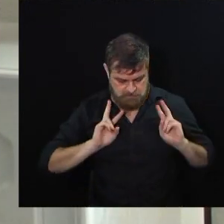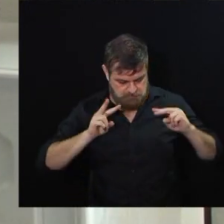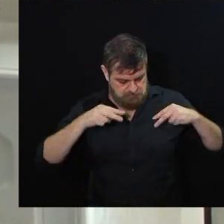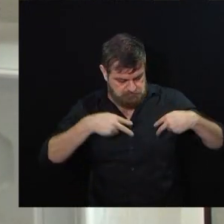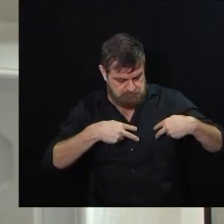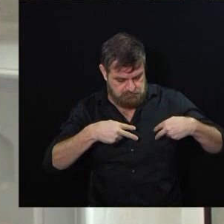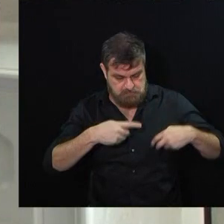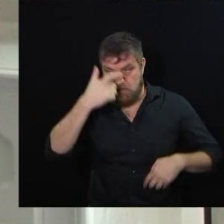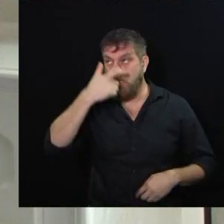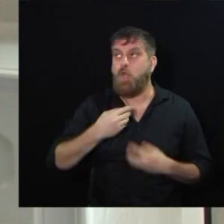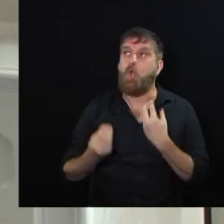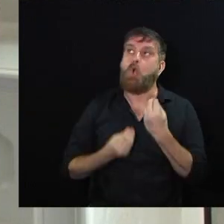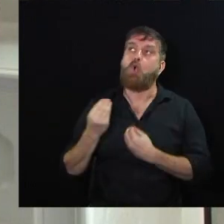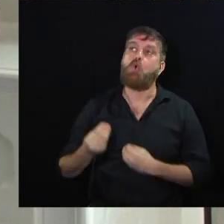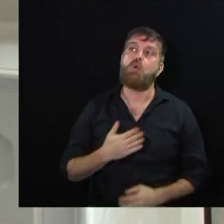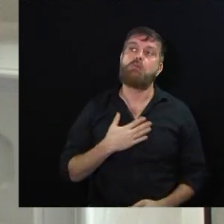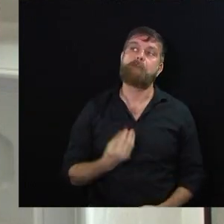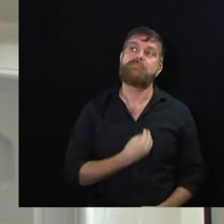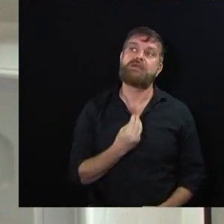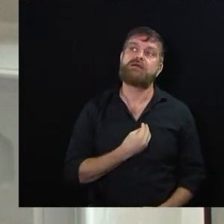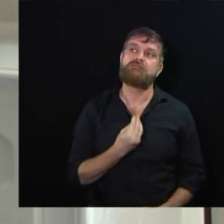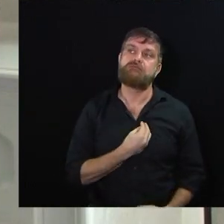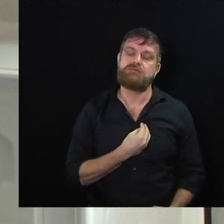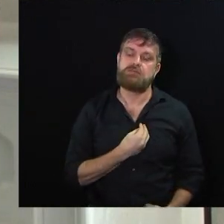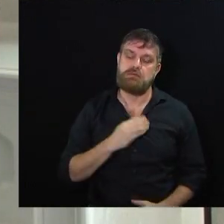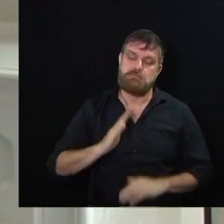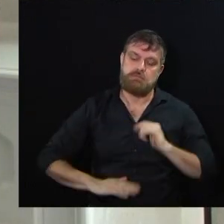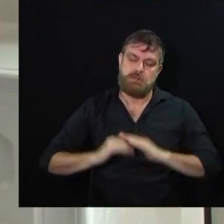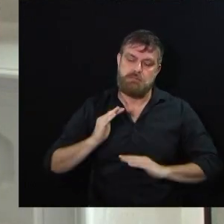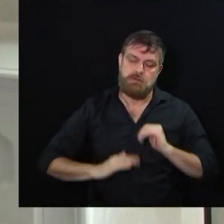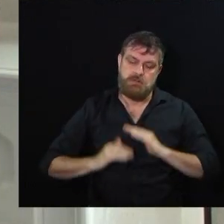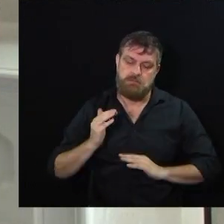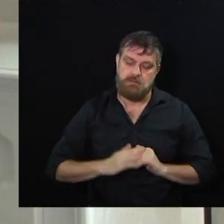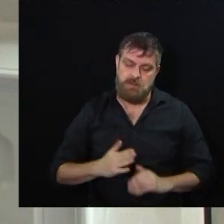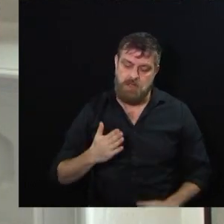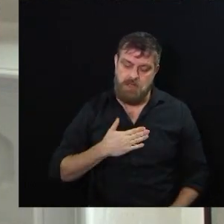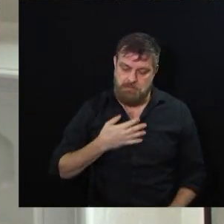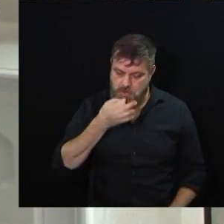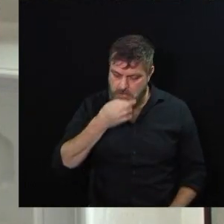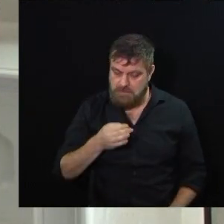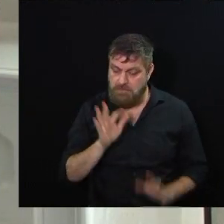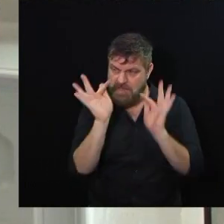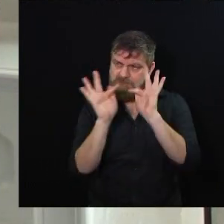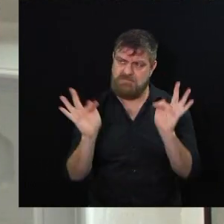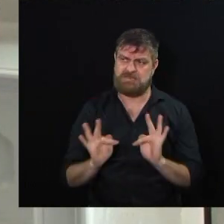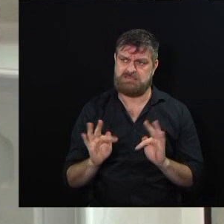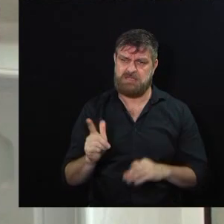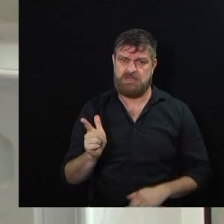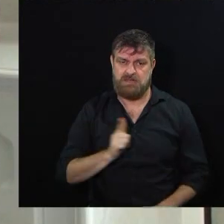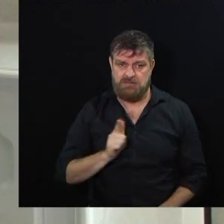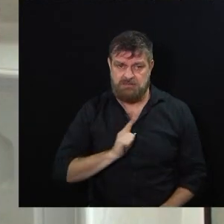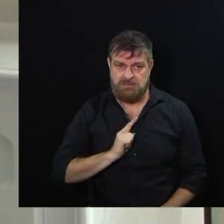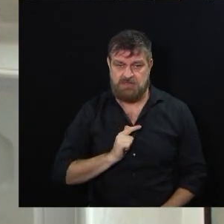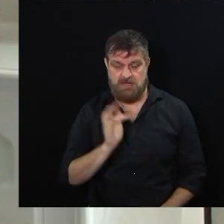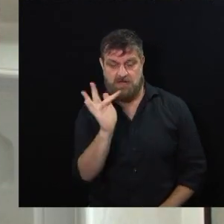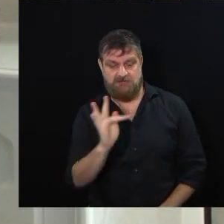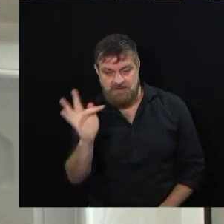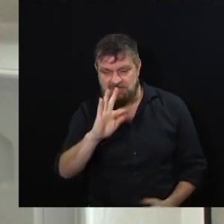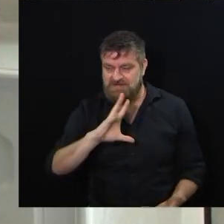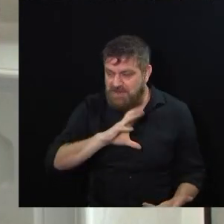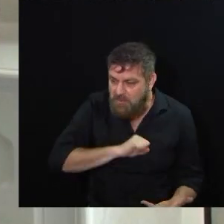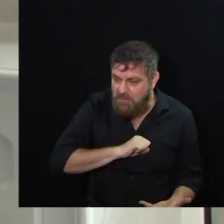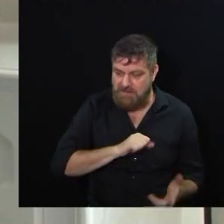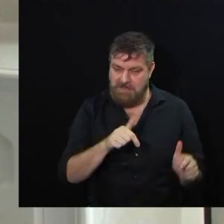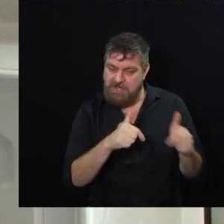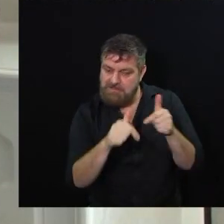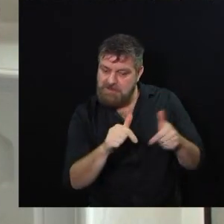hoje? Será que o que eu estou fazendo faz sentido para mim? Eu estou feliz? Eu estou dentro de uma faculdade que eu gosto? Eu estou trabalhando com aquilo que eu gosto? Ou